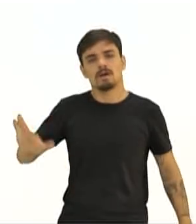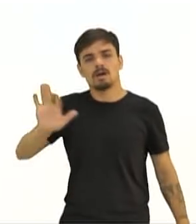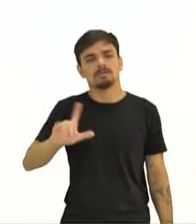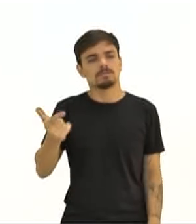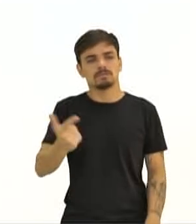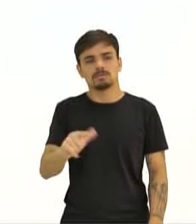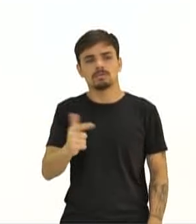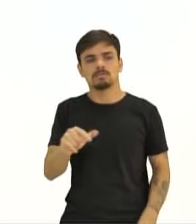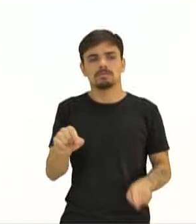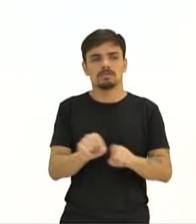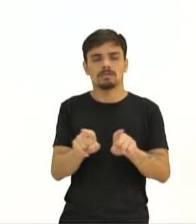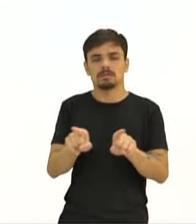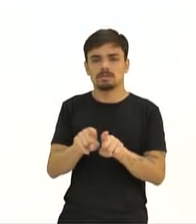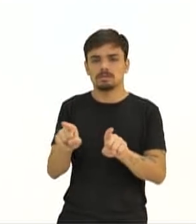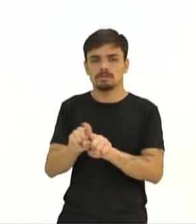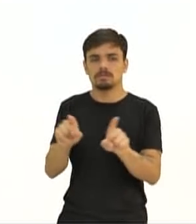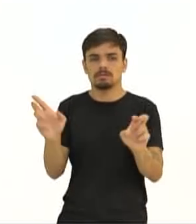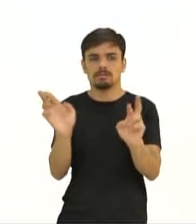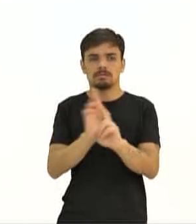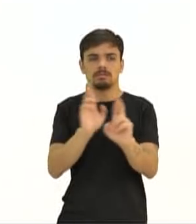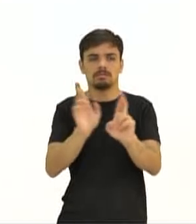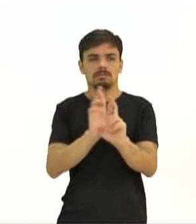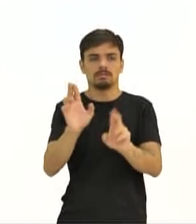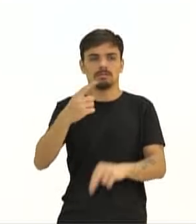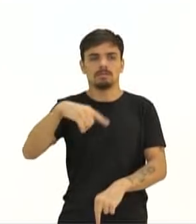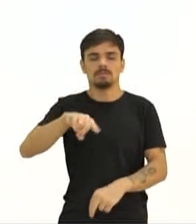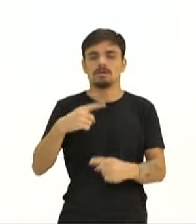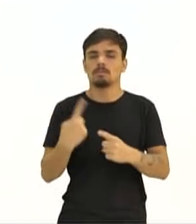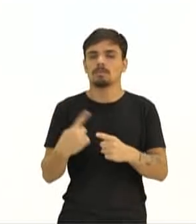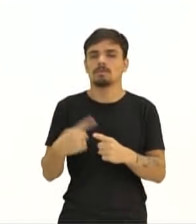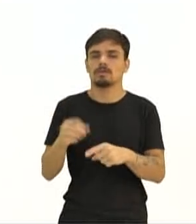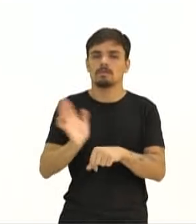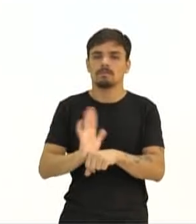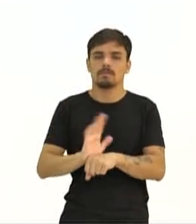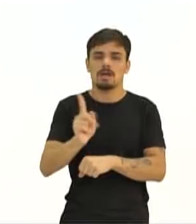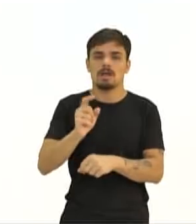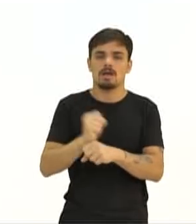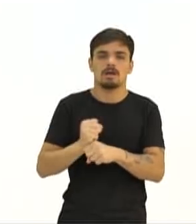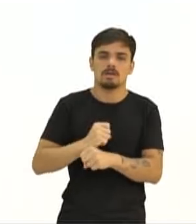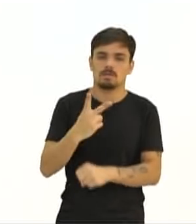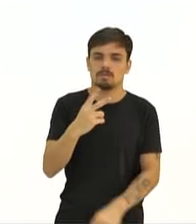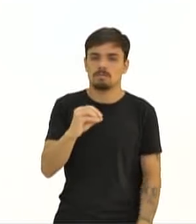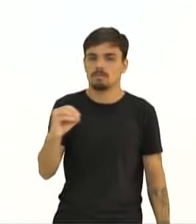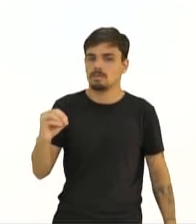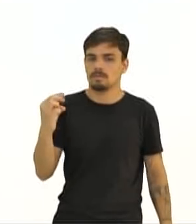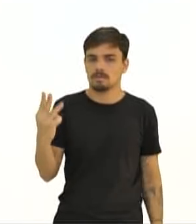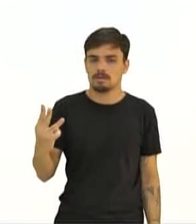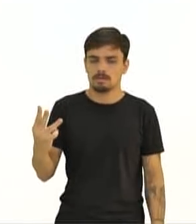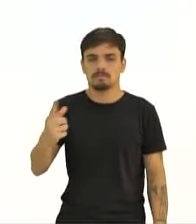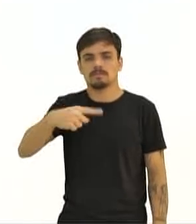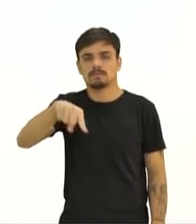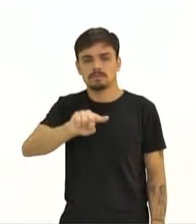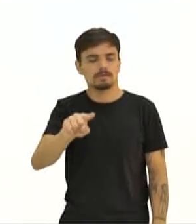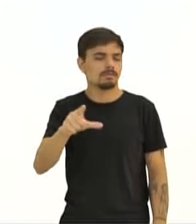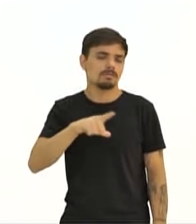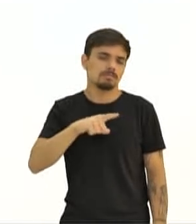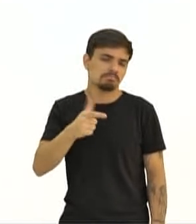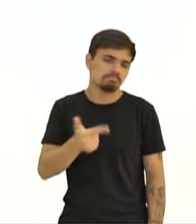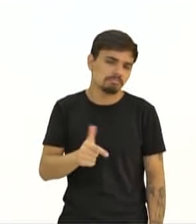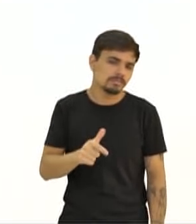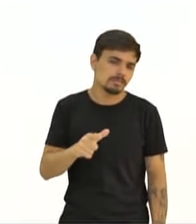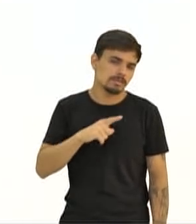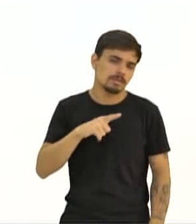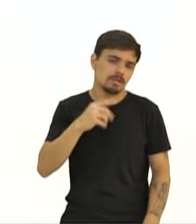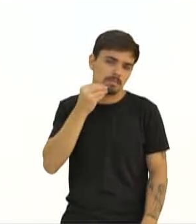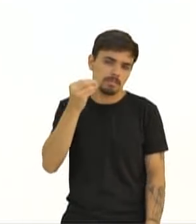faz essa relação para você. Por quê? Porque o filme é de 2003. Então, pode ser aí que você ainda não tenha tido